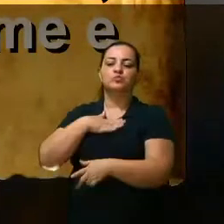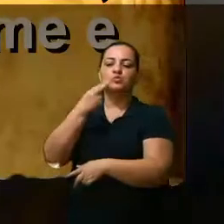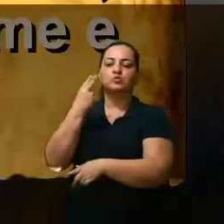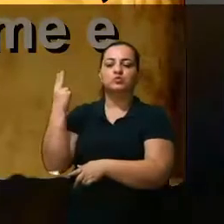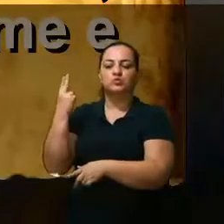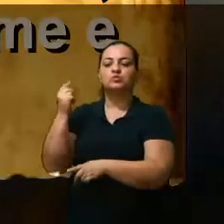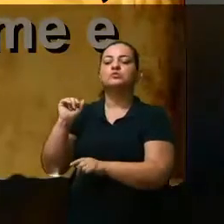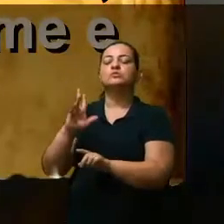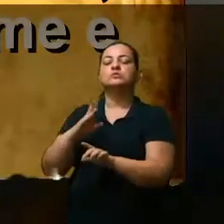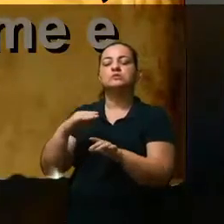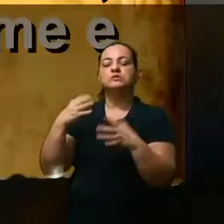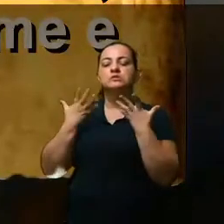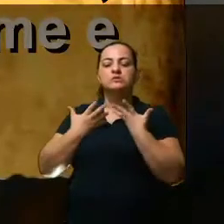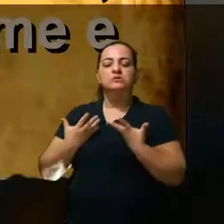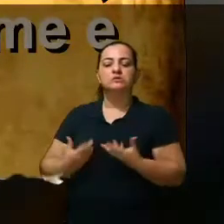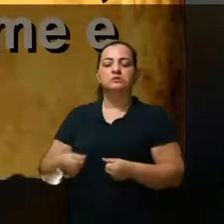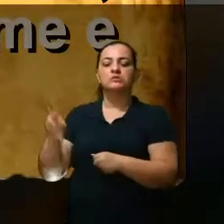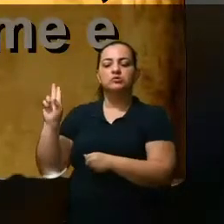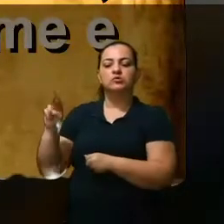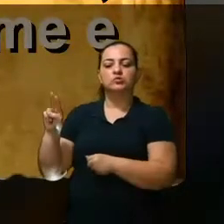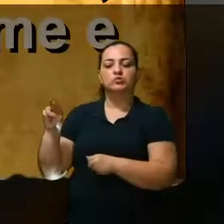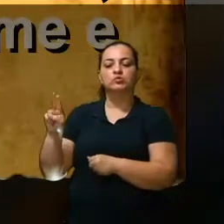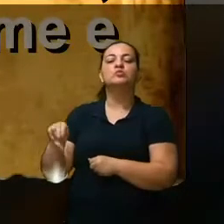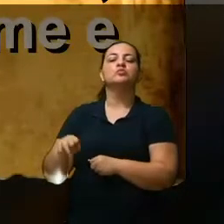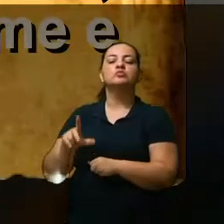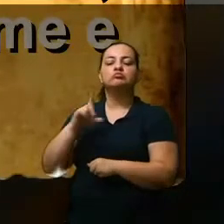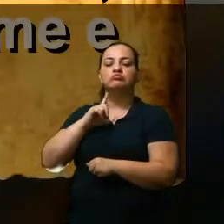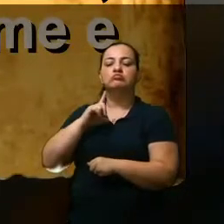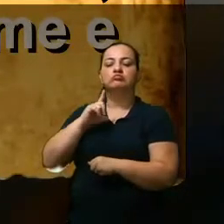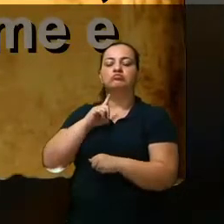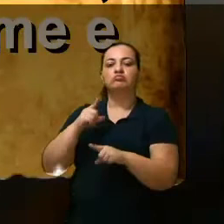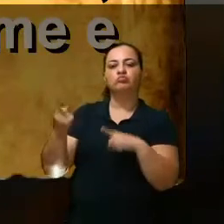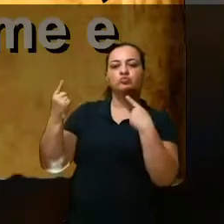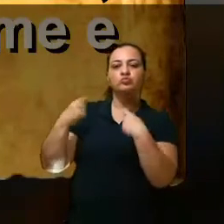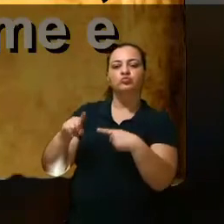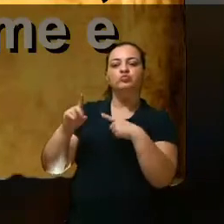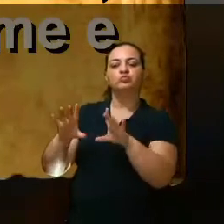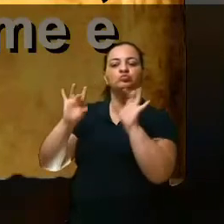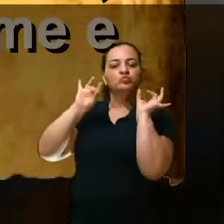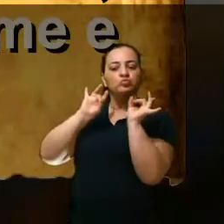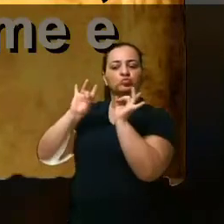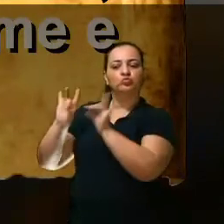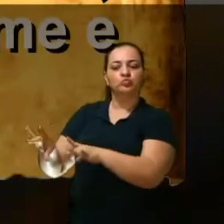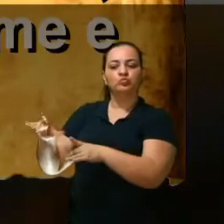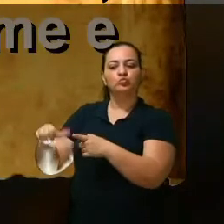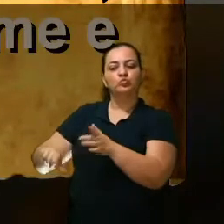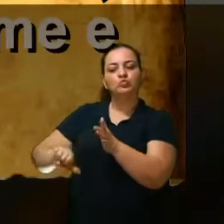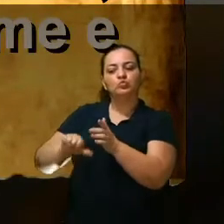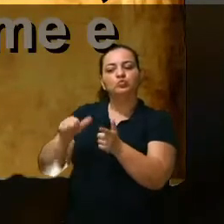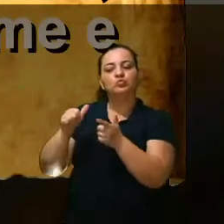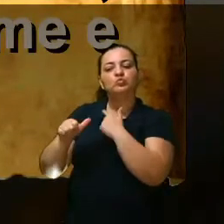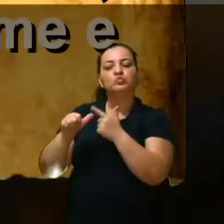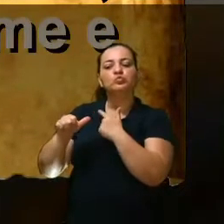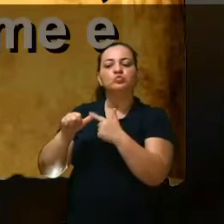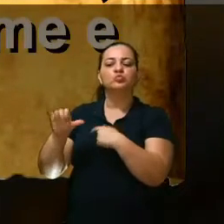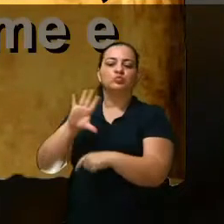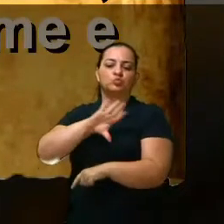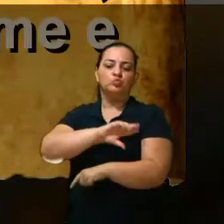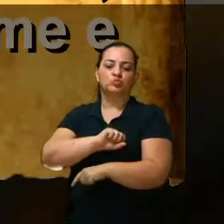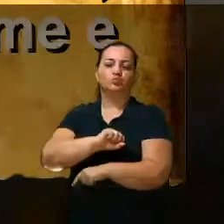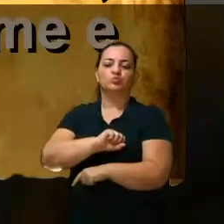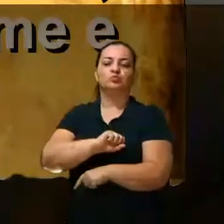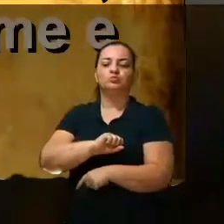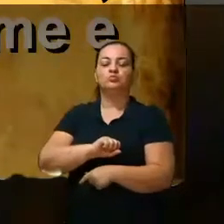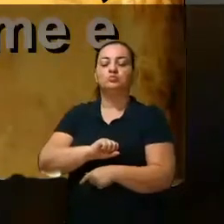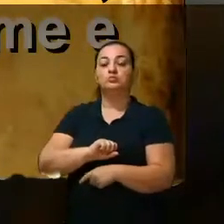nome e não te cansaste eu tenho porém contra ti que deixaste a tua primeira caridade